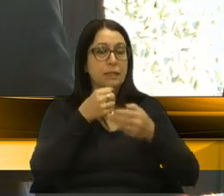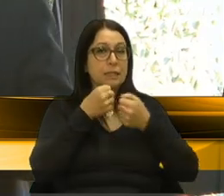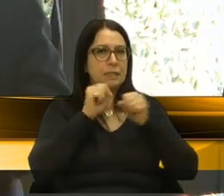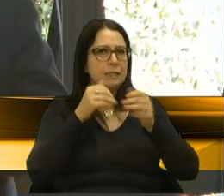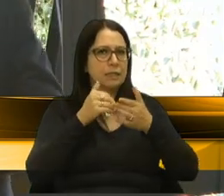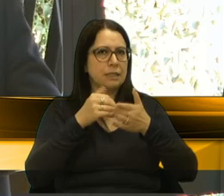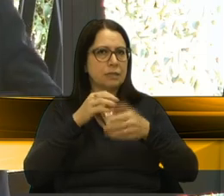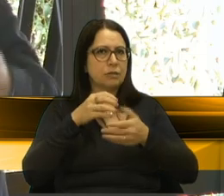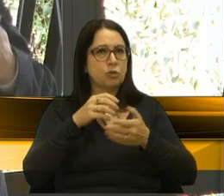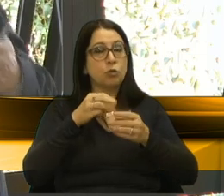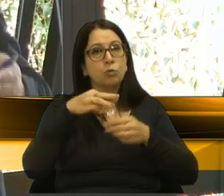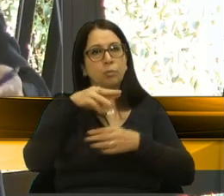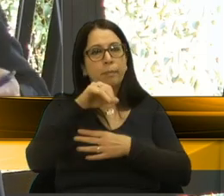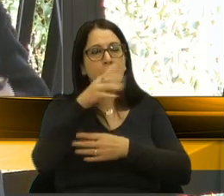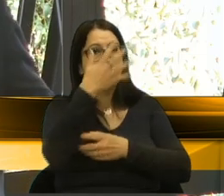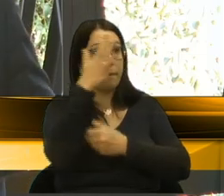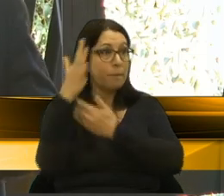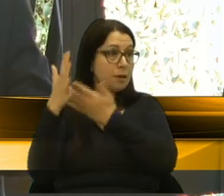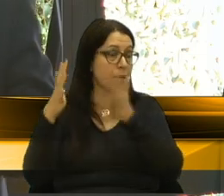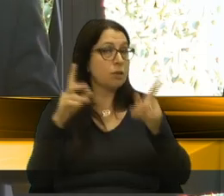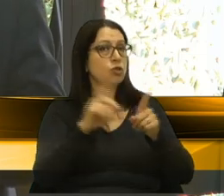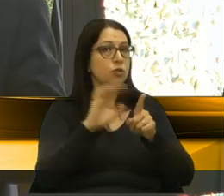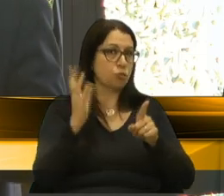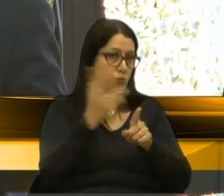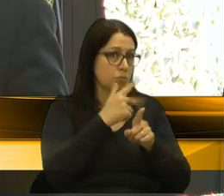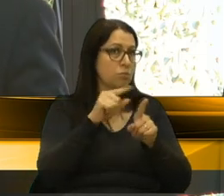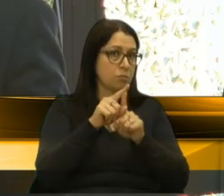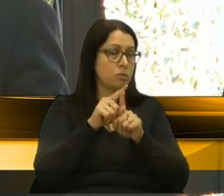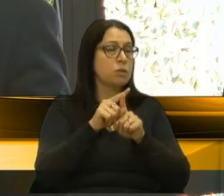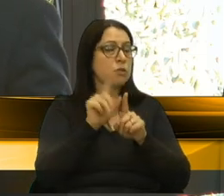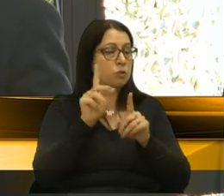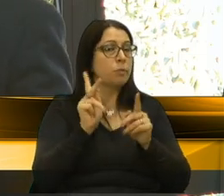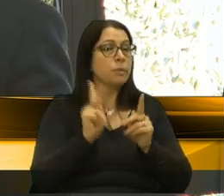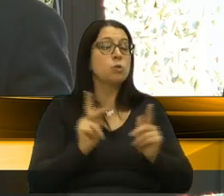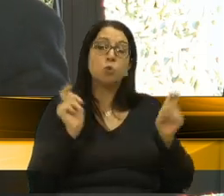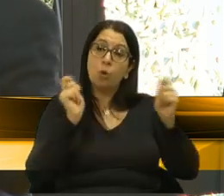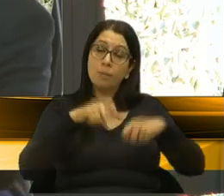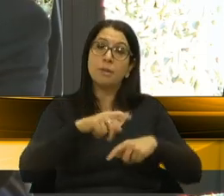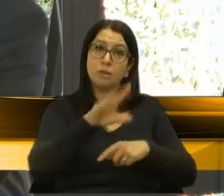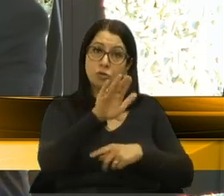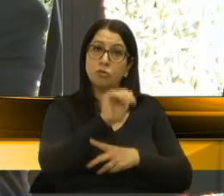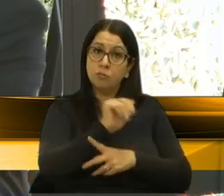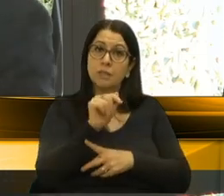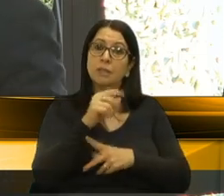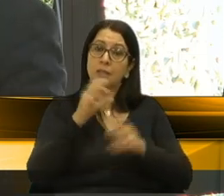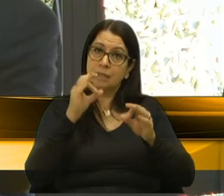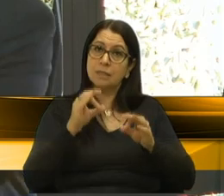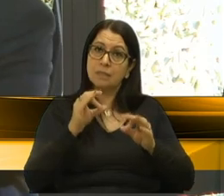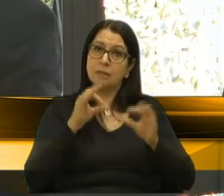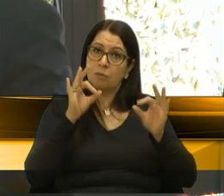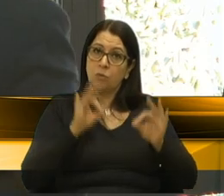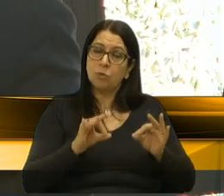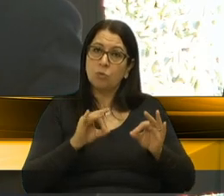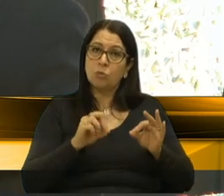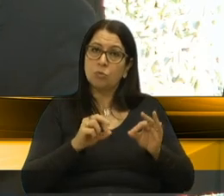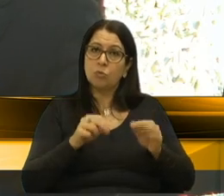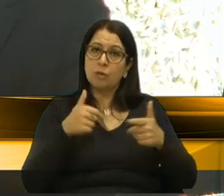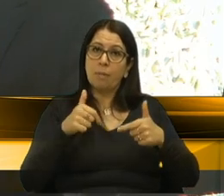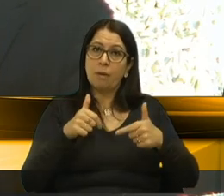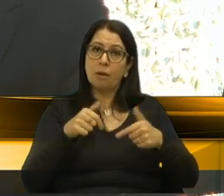Não conheço ela pessoalmente. Mas todos que foram nomeados são pessoas competentes, que tenho certeza que honrarão o serviço